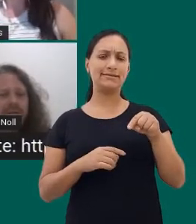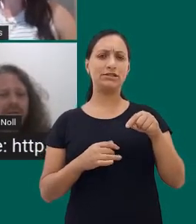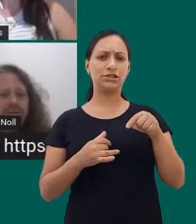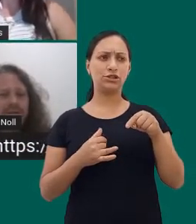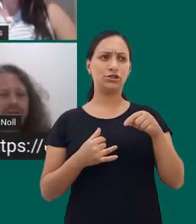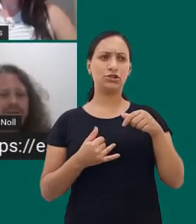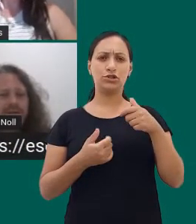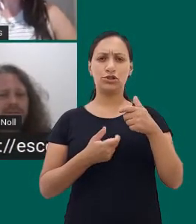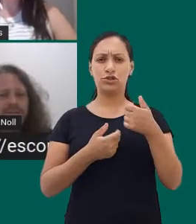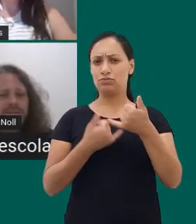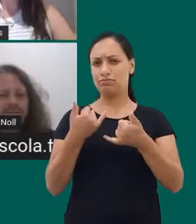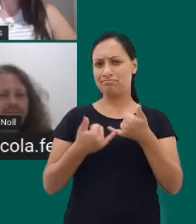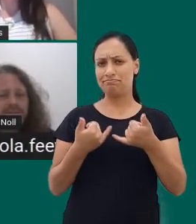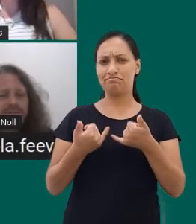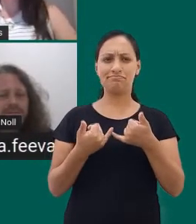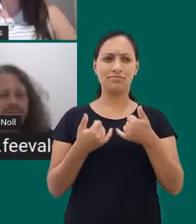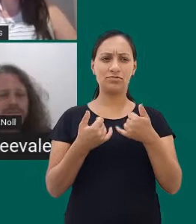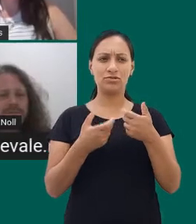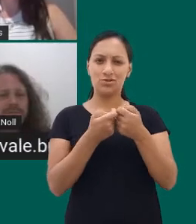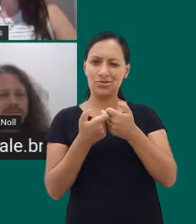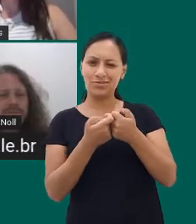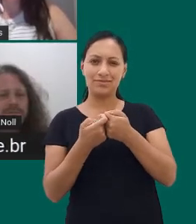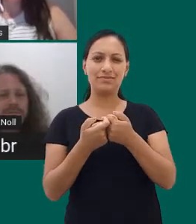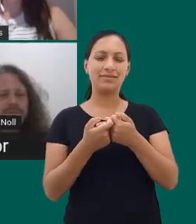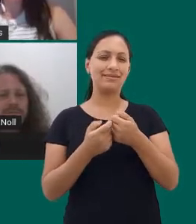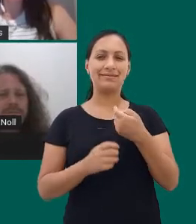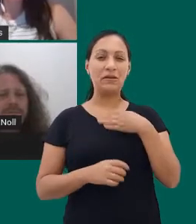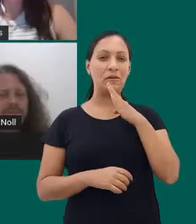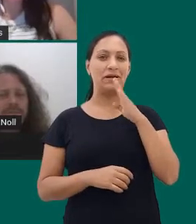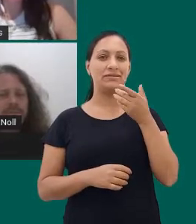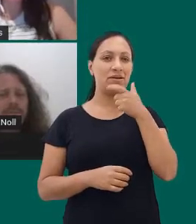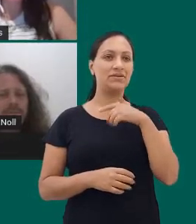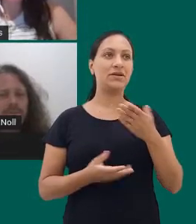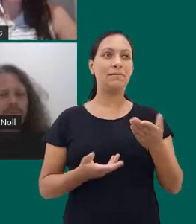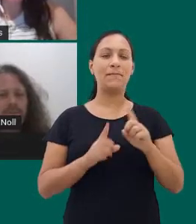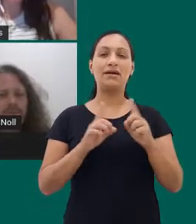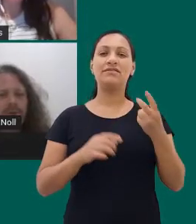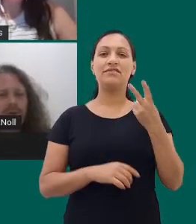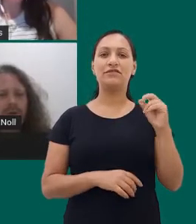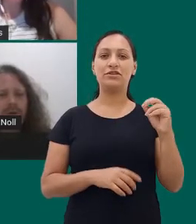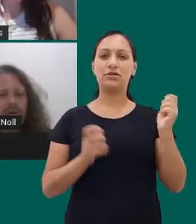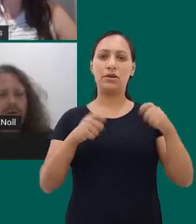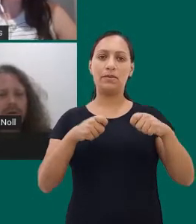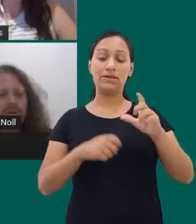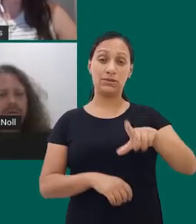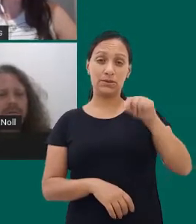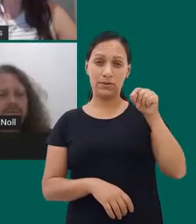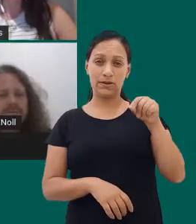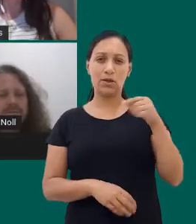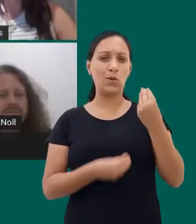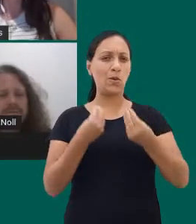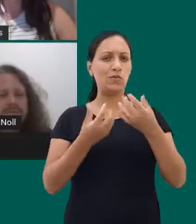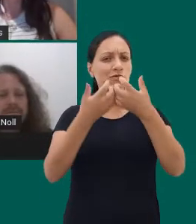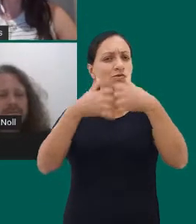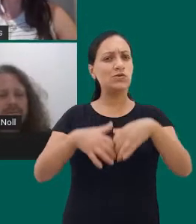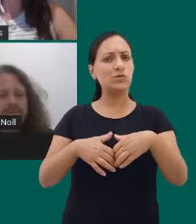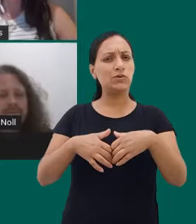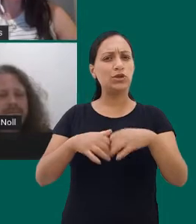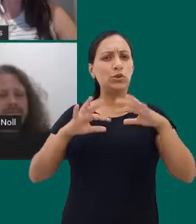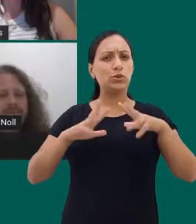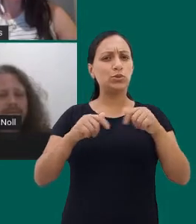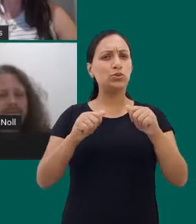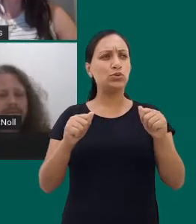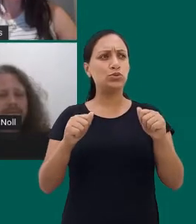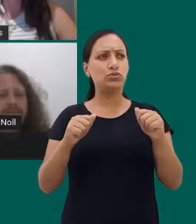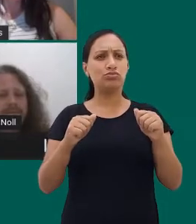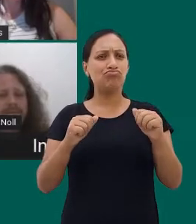joguinho de itinerários, vou brincar de joguinho, né? O cara que vem dos games vem com essa sempre, né? 20 para escolher. Como é que funciona essa... Tu junta eles